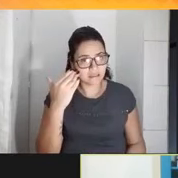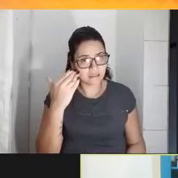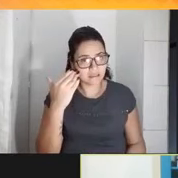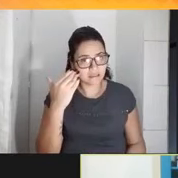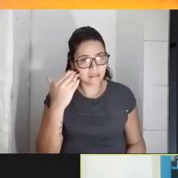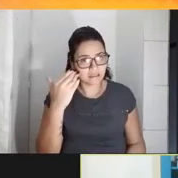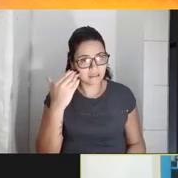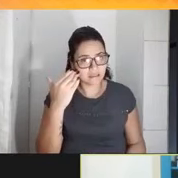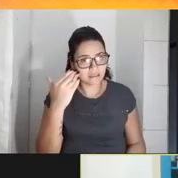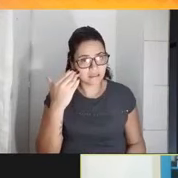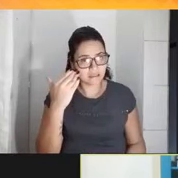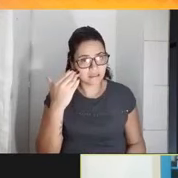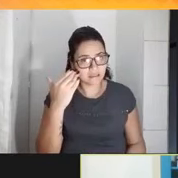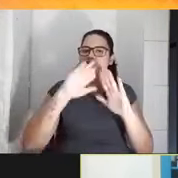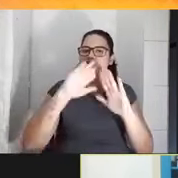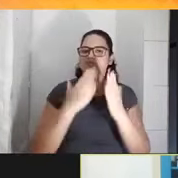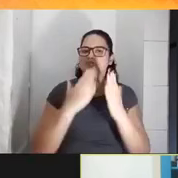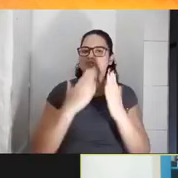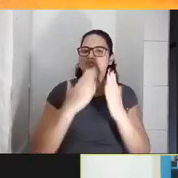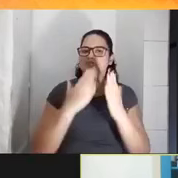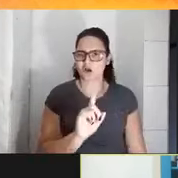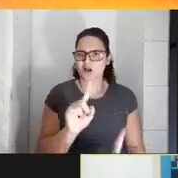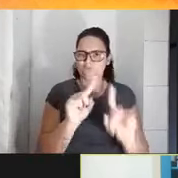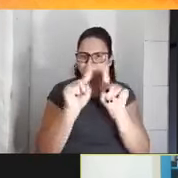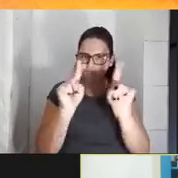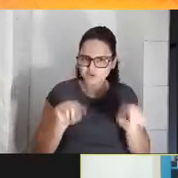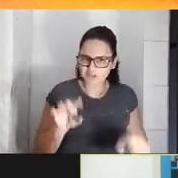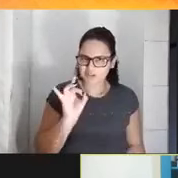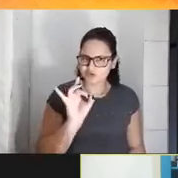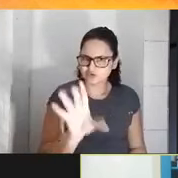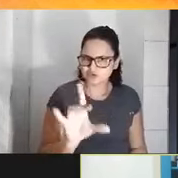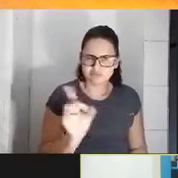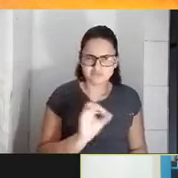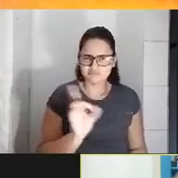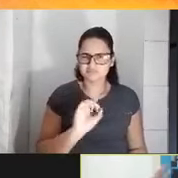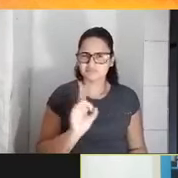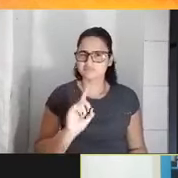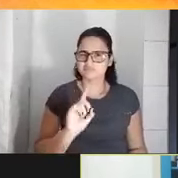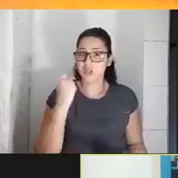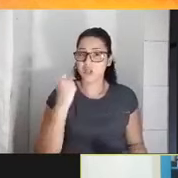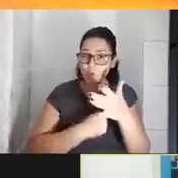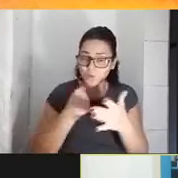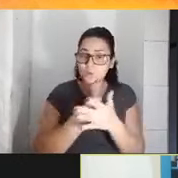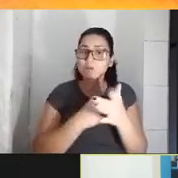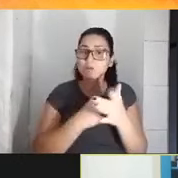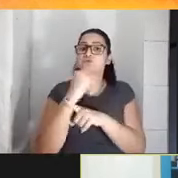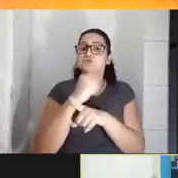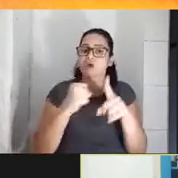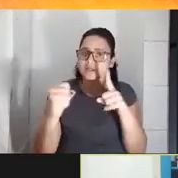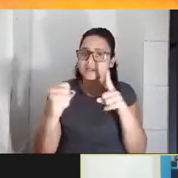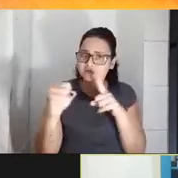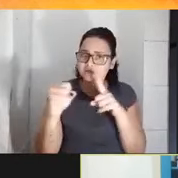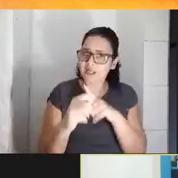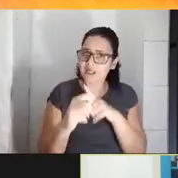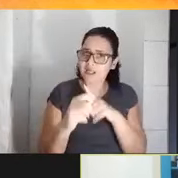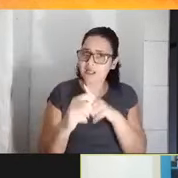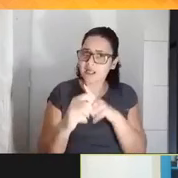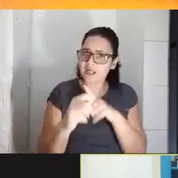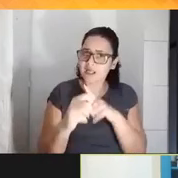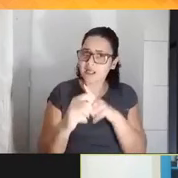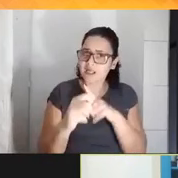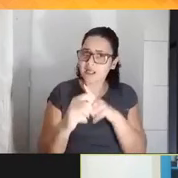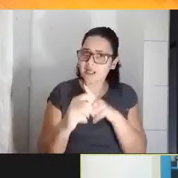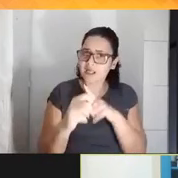É uma luta da sociedade para que a gente garanta aí uma sociedade de qualidade que, pelo menos, elabore, ou pelo menos tente,